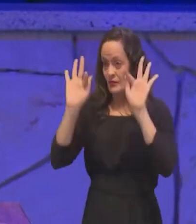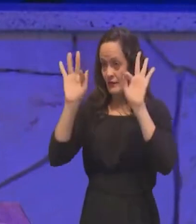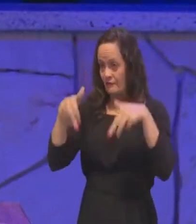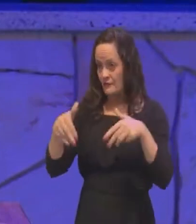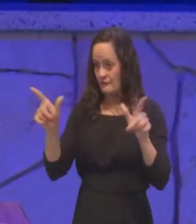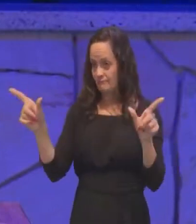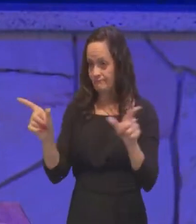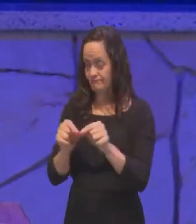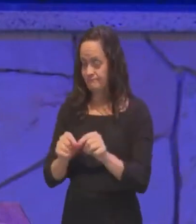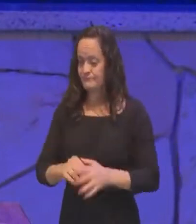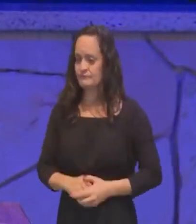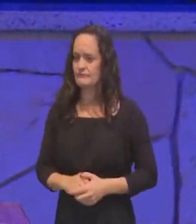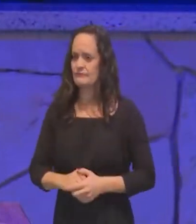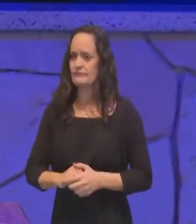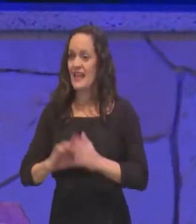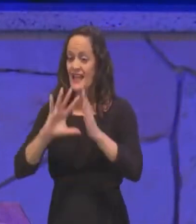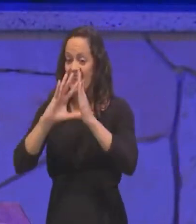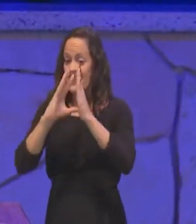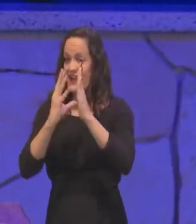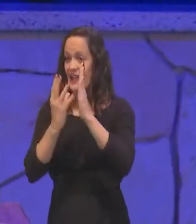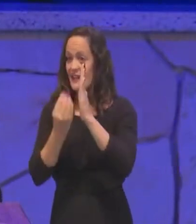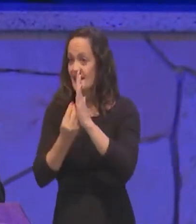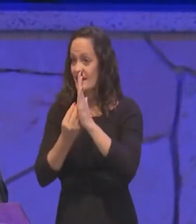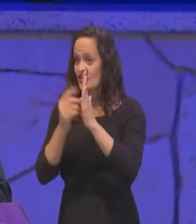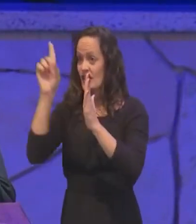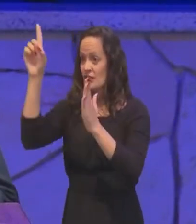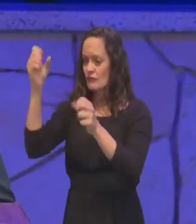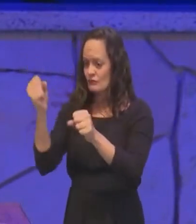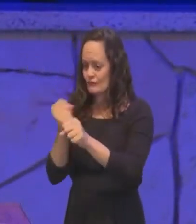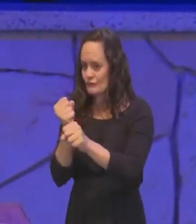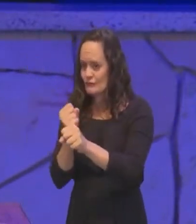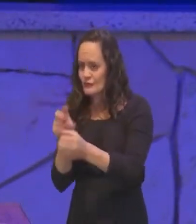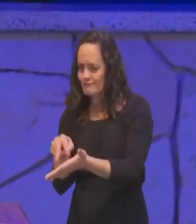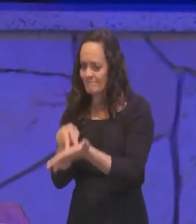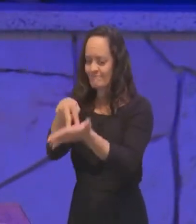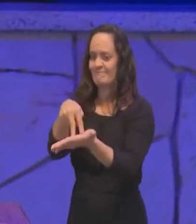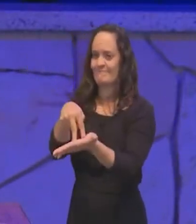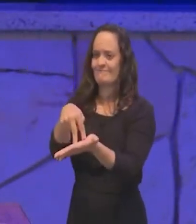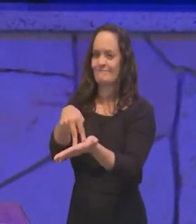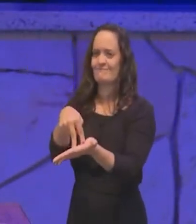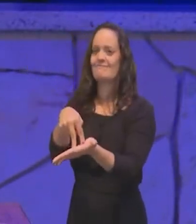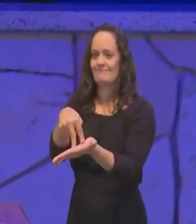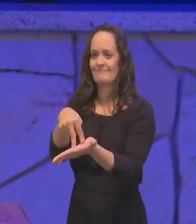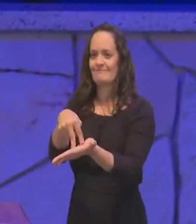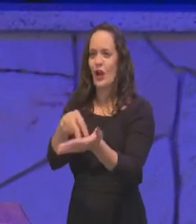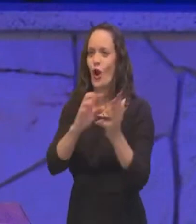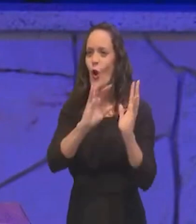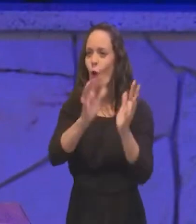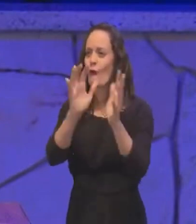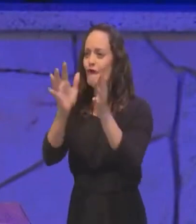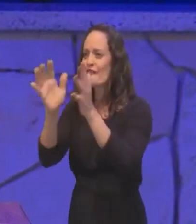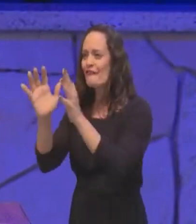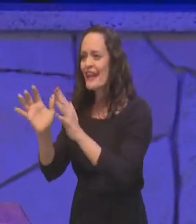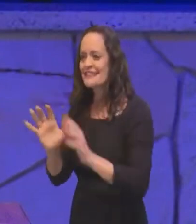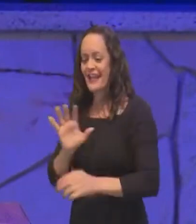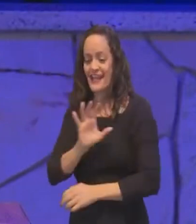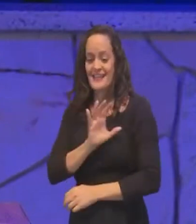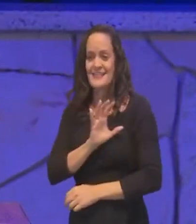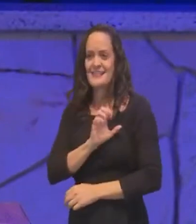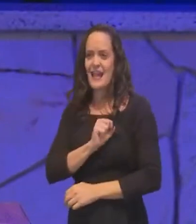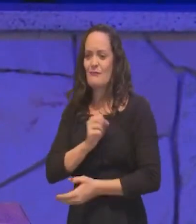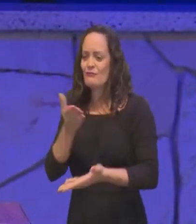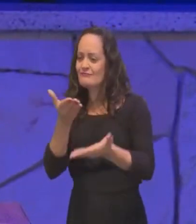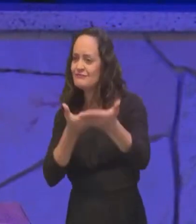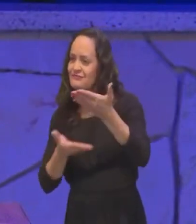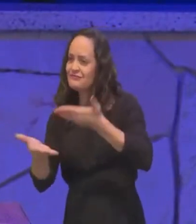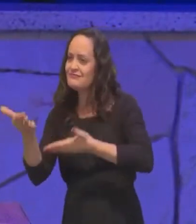irmãos, esta igreja que foi fundada por Cristo, como uma oportunidade de convivência em amor, do povo